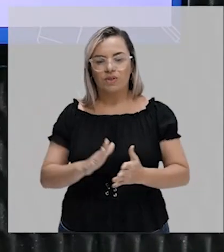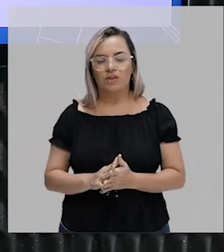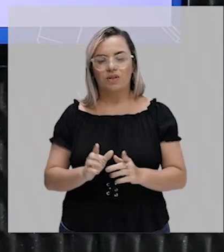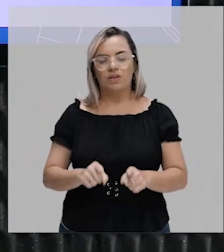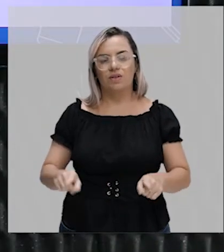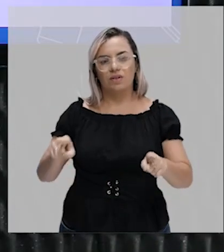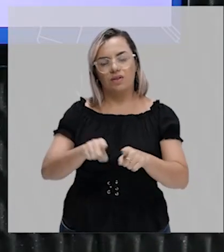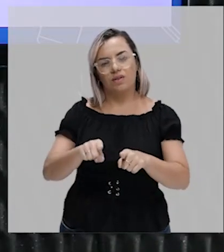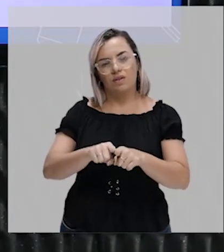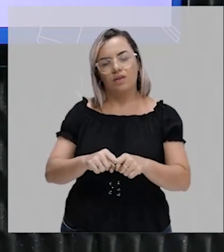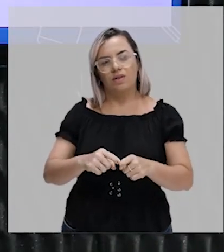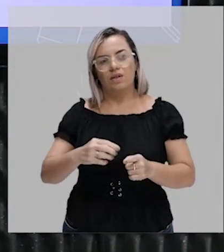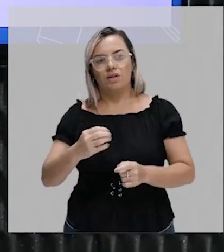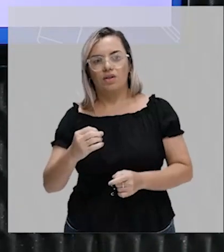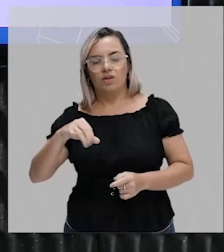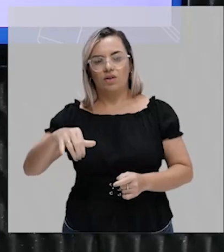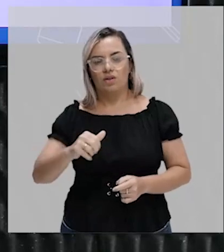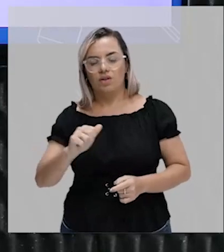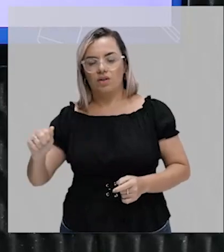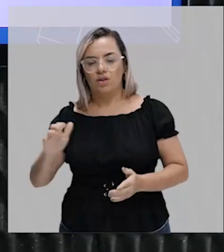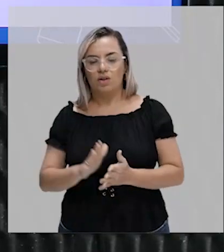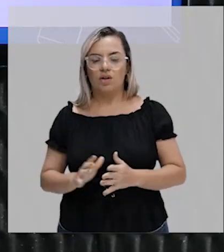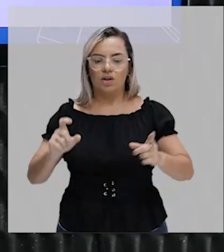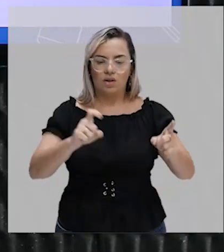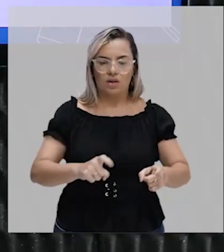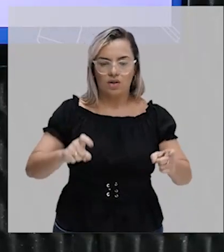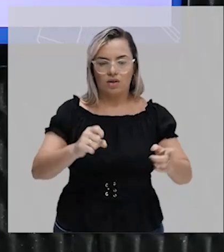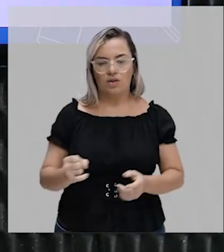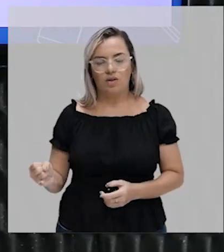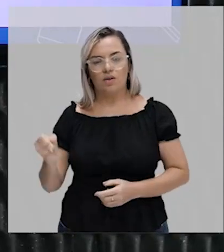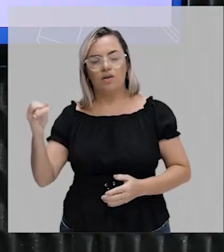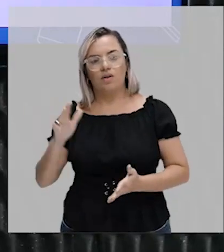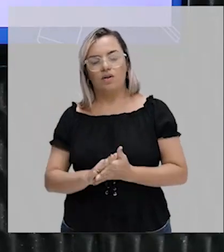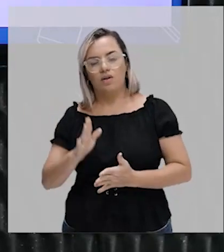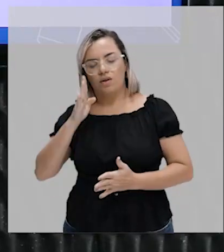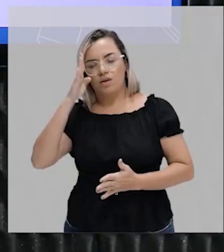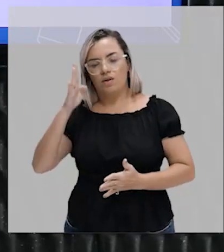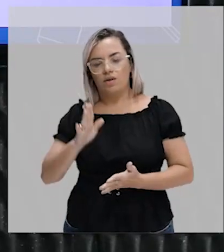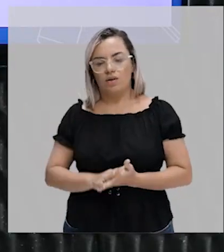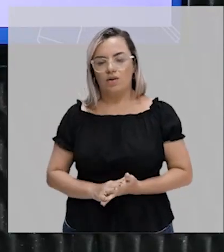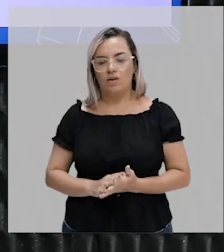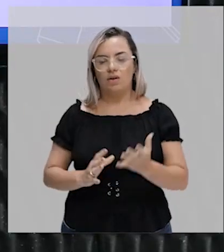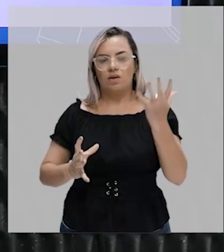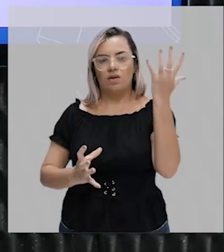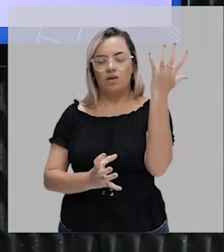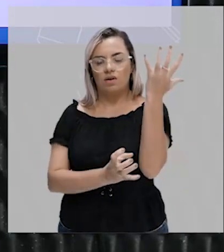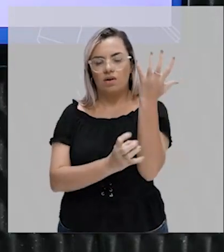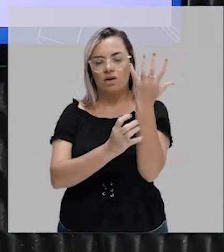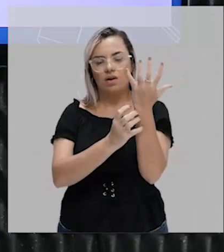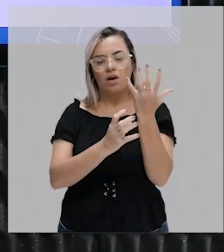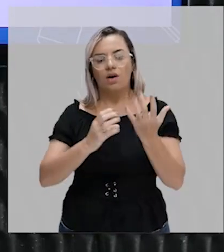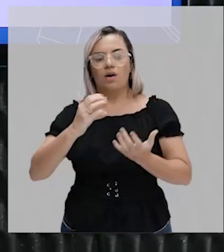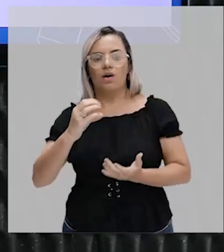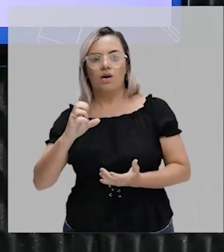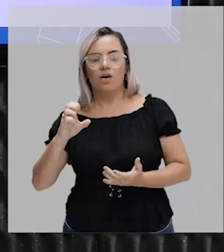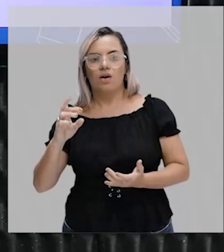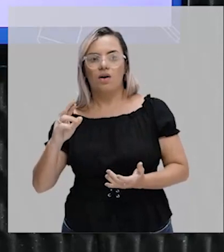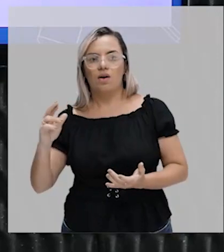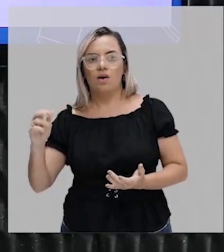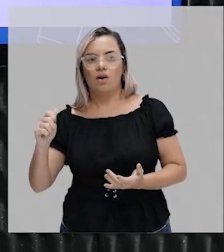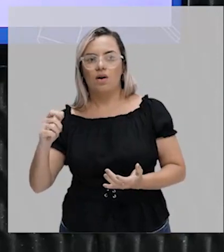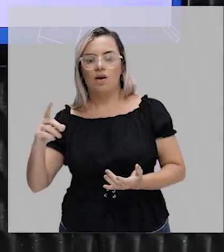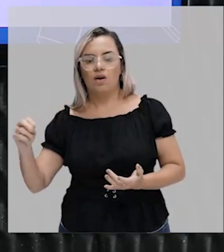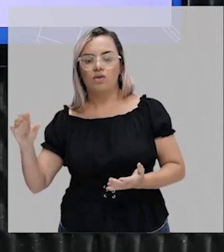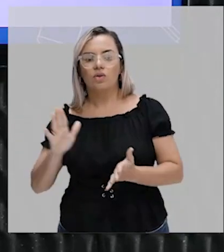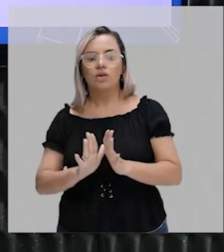nós temos ali a agricultura como papel muito importante, principalmente sobre as áreas do cerrado. Tá? Quem vai trazer, aplicar essa